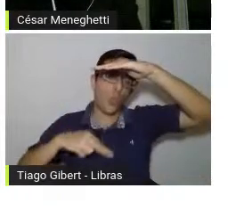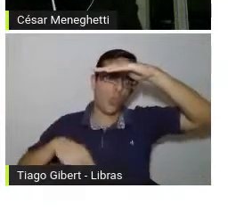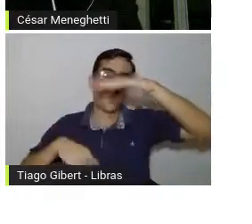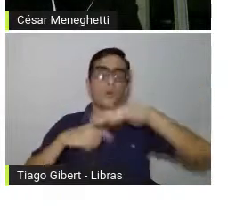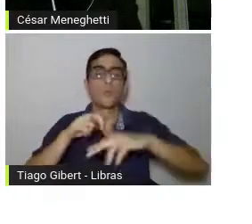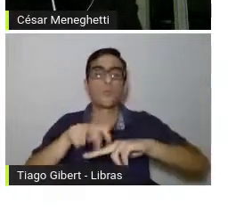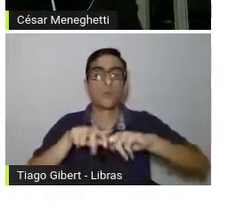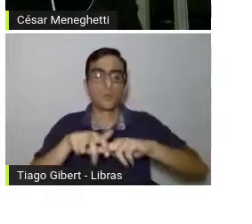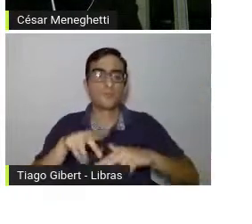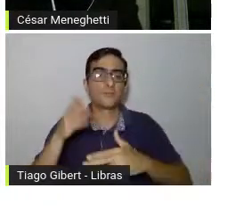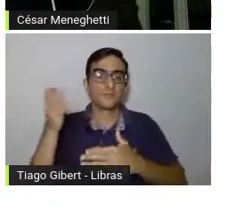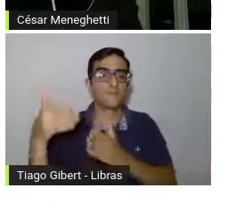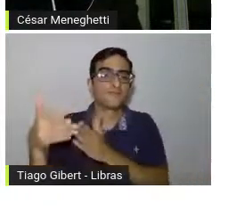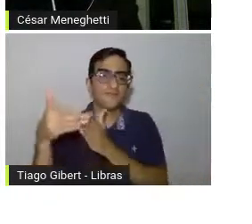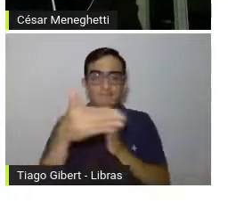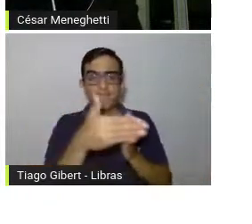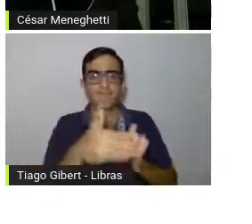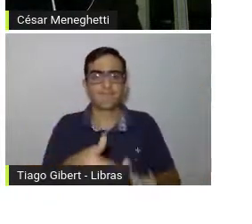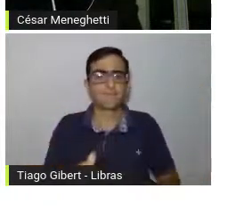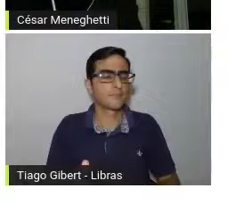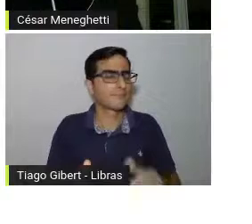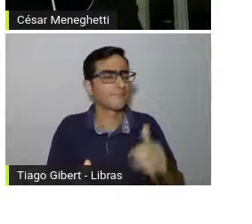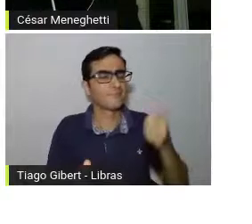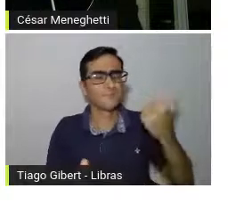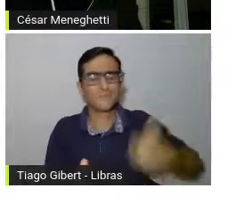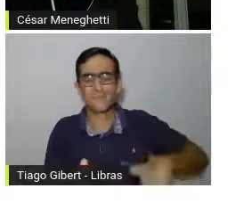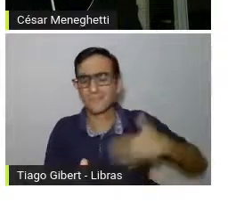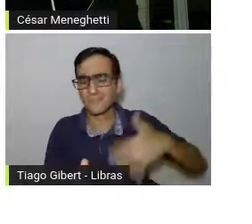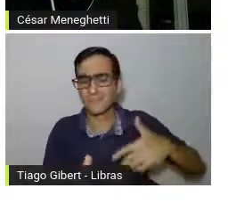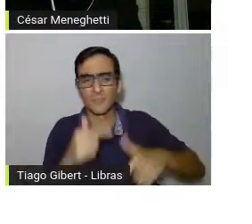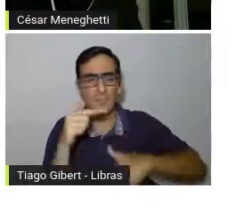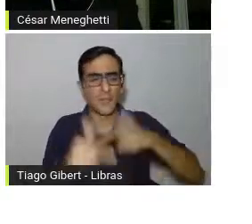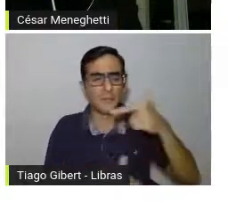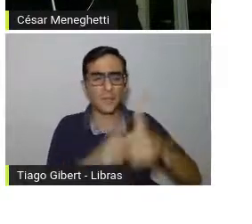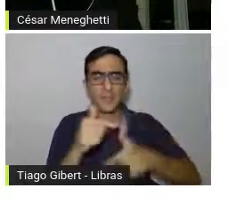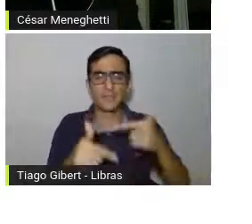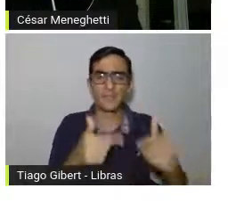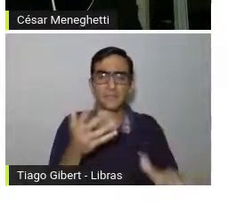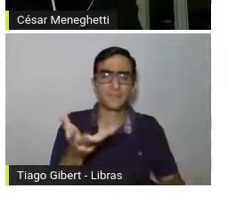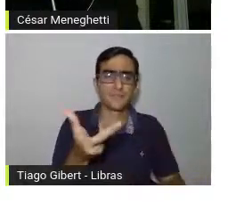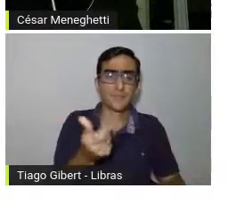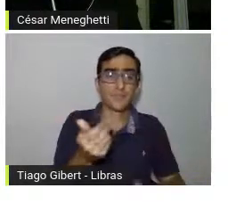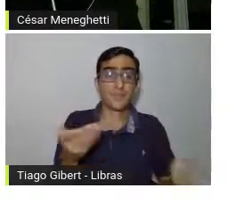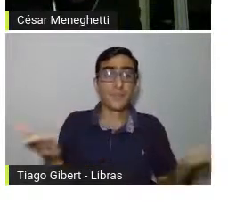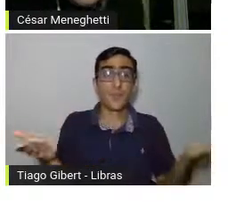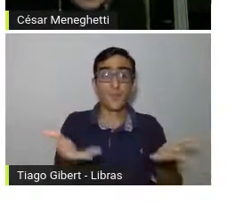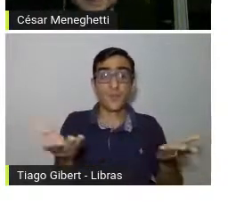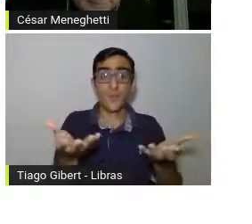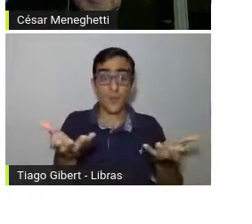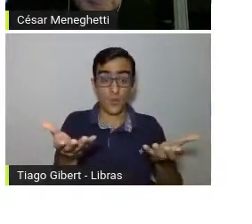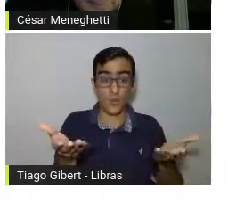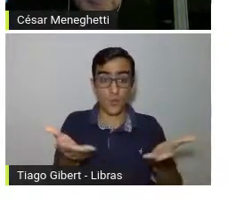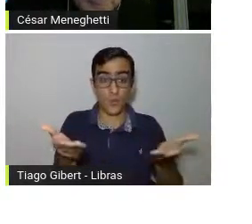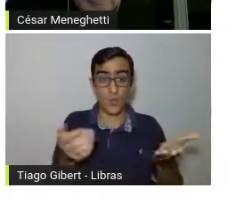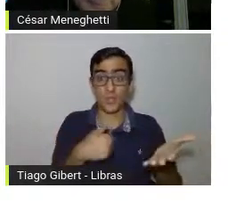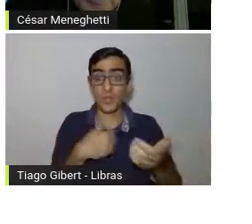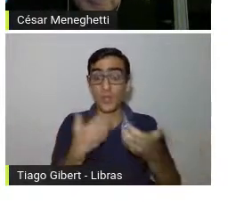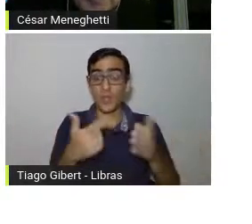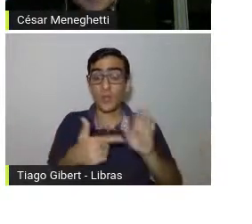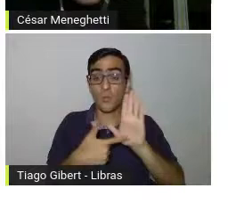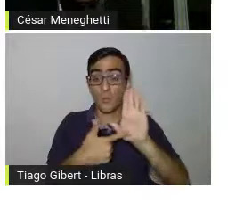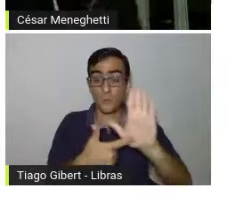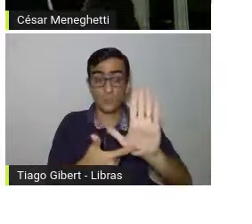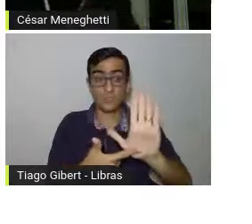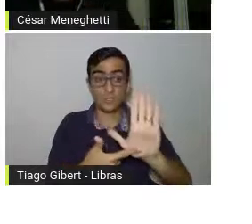esse trabalho. E como a gente está com o tempo aqui, César, eu ia te propor a gente ir para o